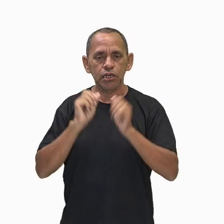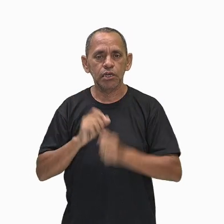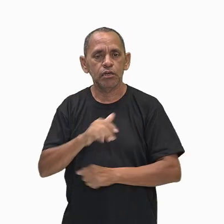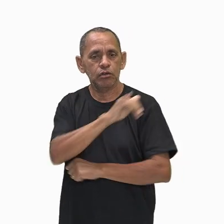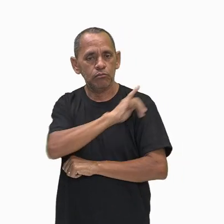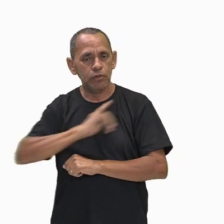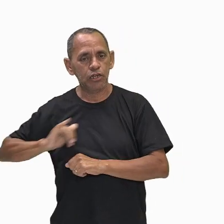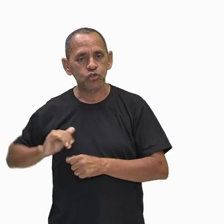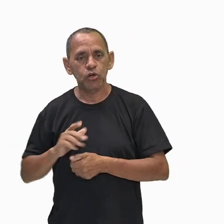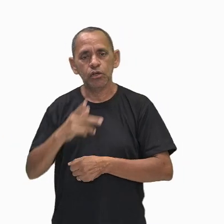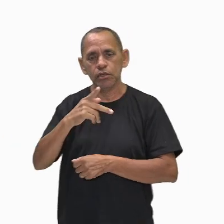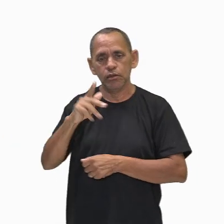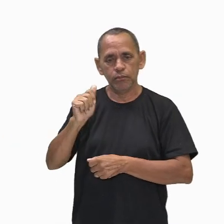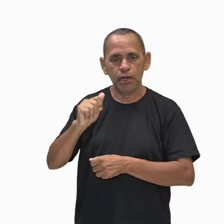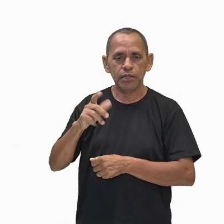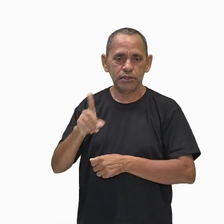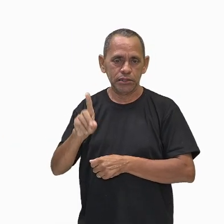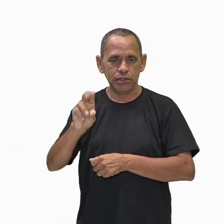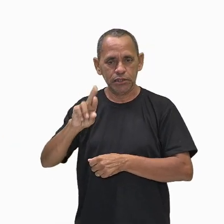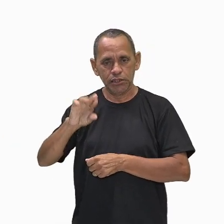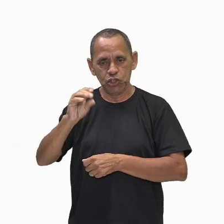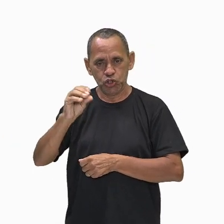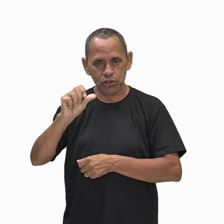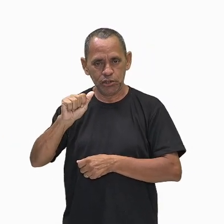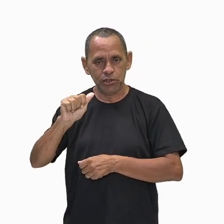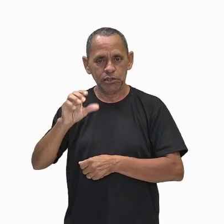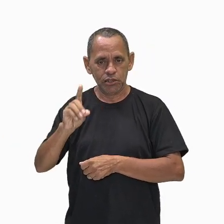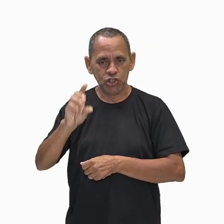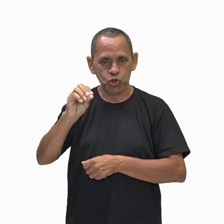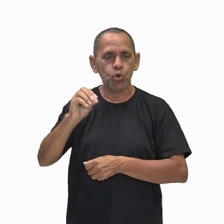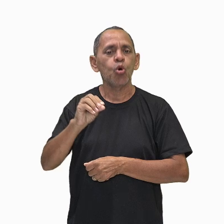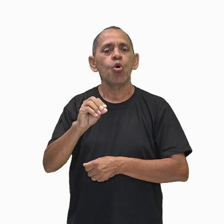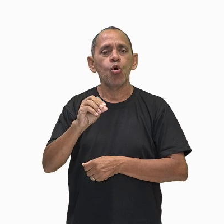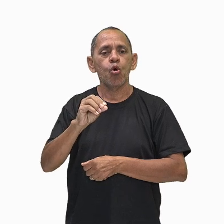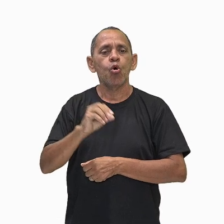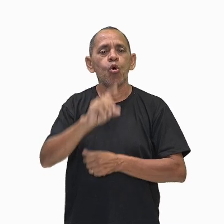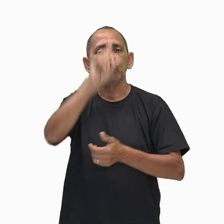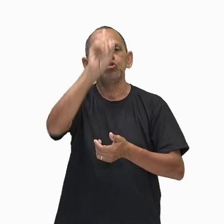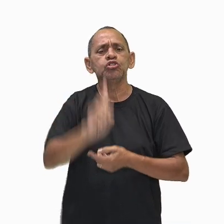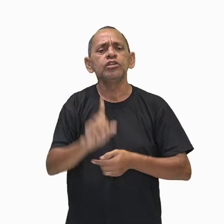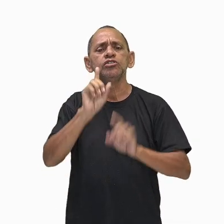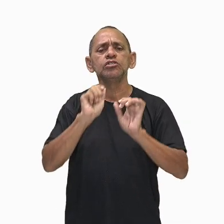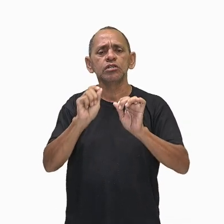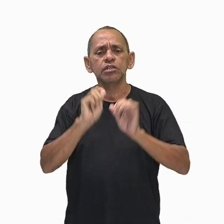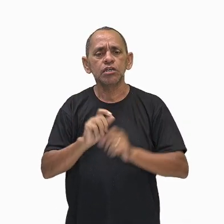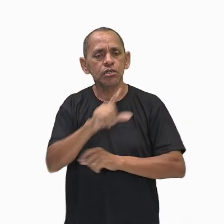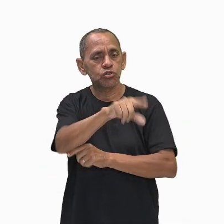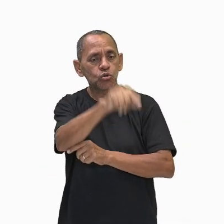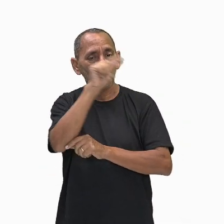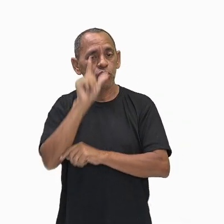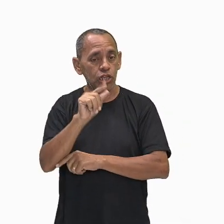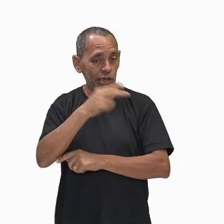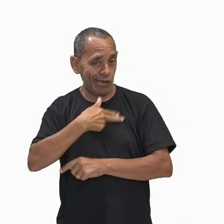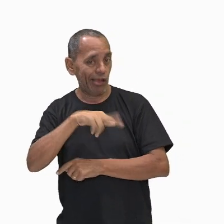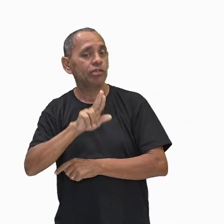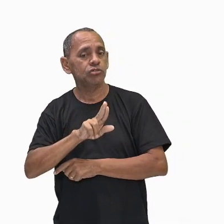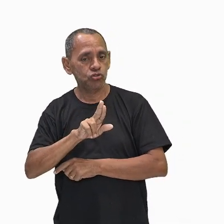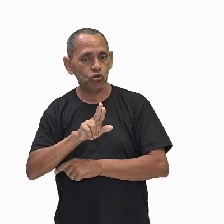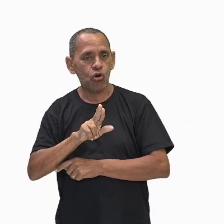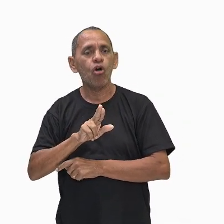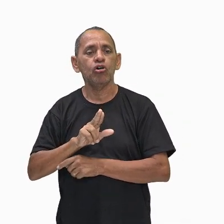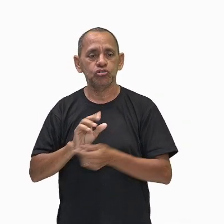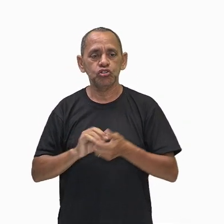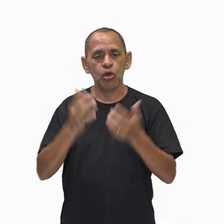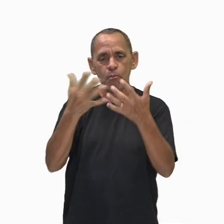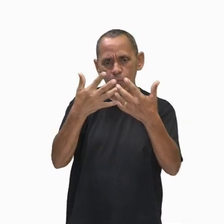isso, né? Então, isto é o direito de nomear religiosos para os principais cargos eclesiásticos, tá?